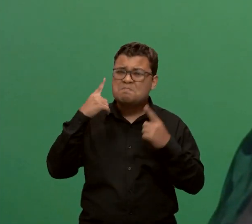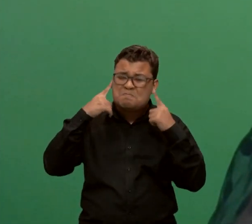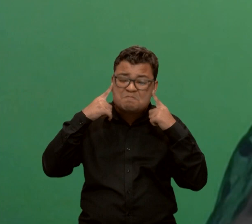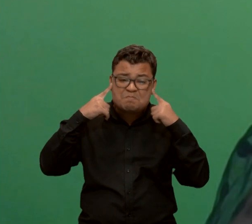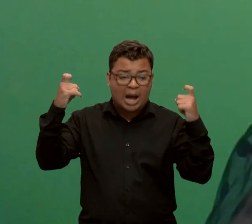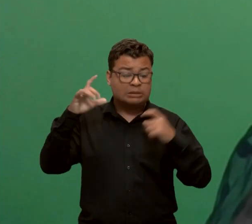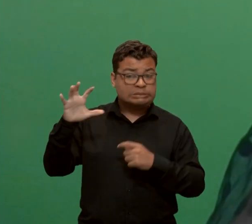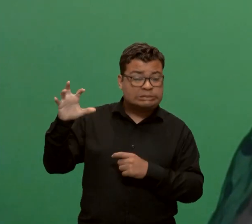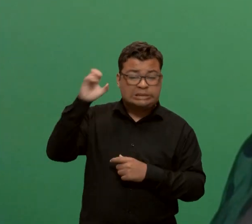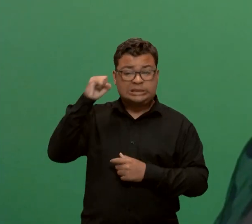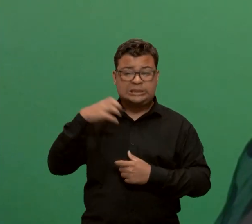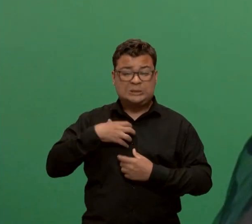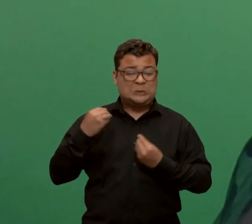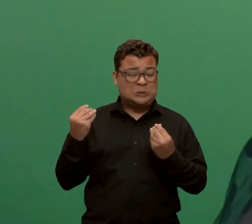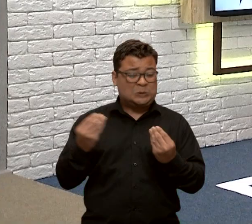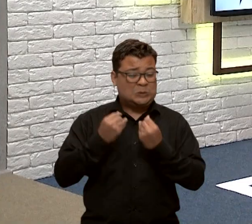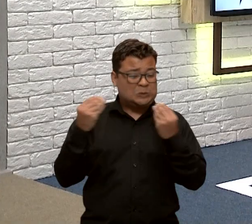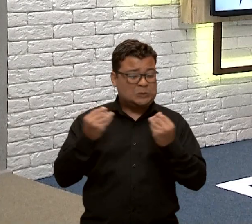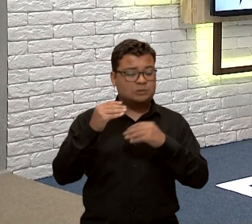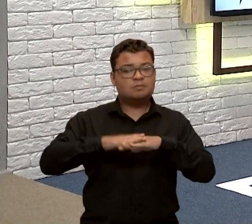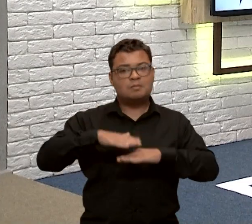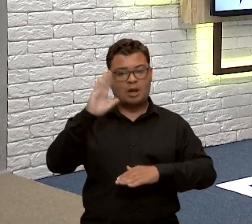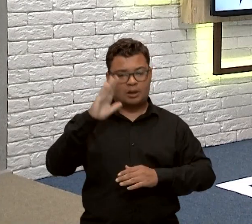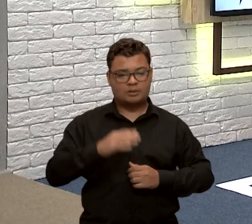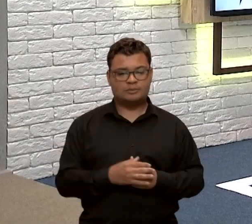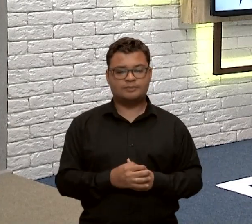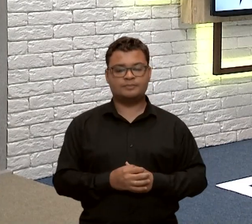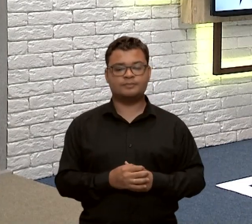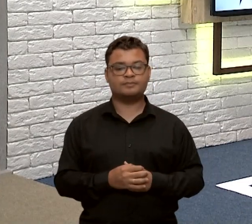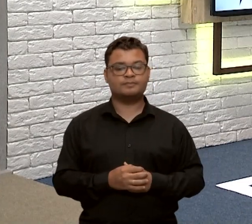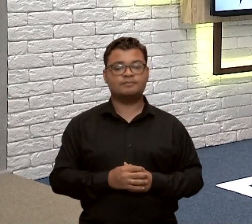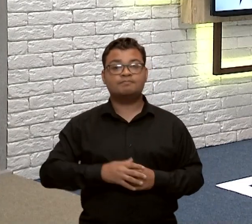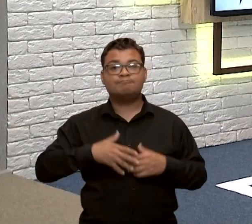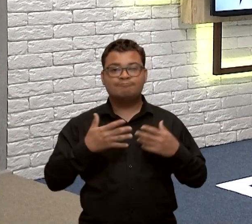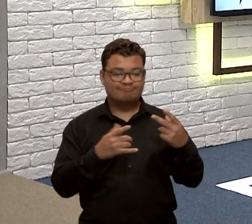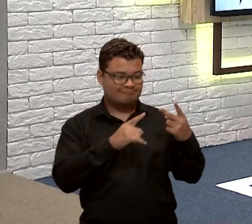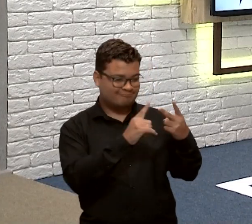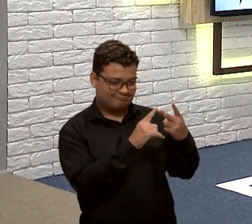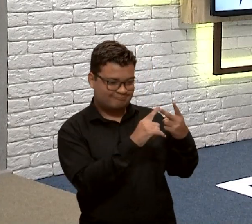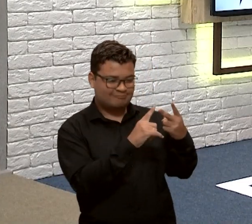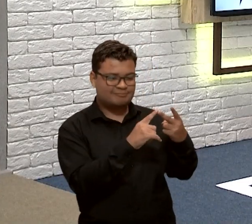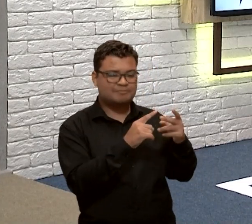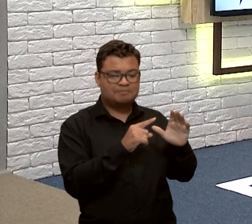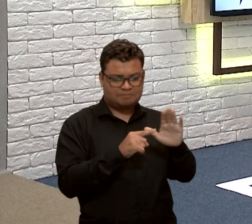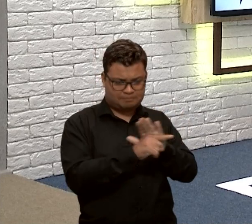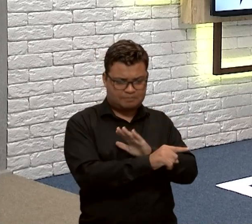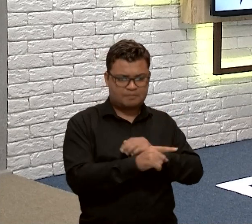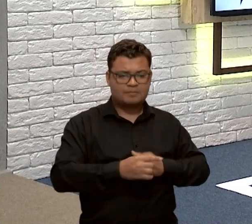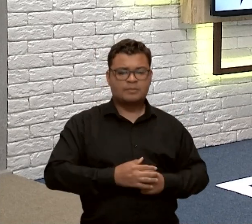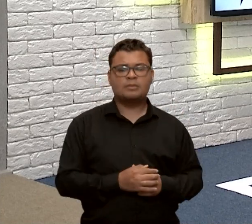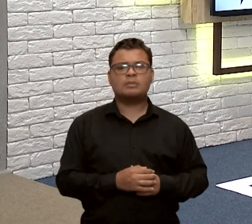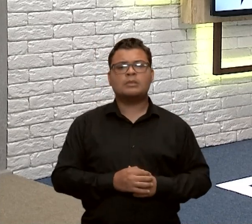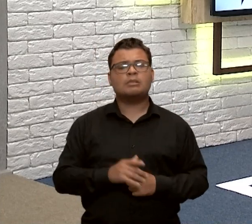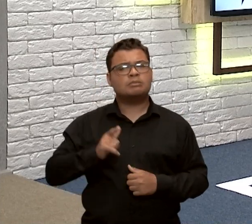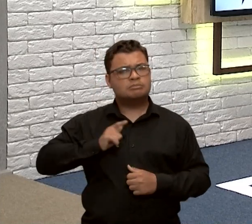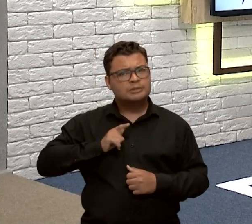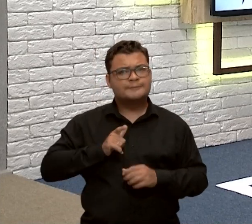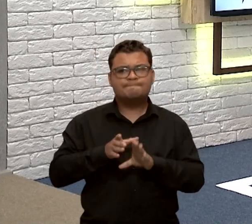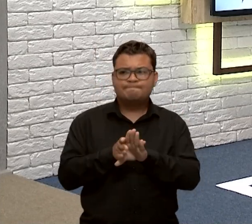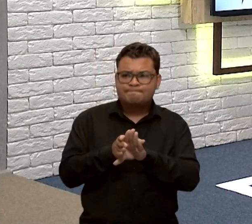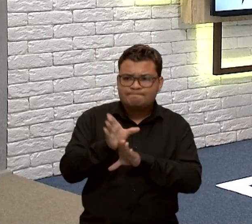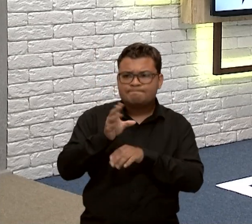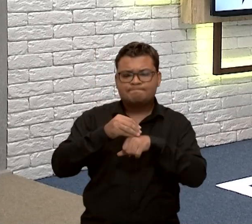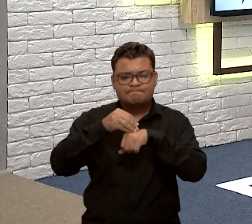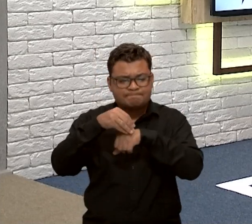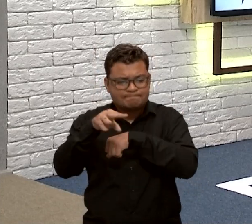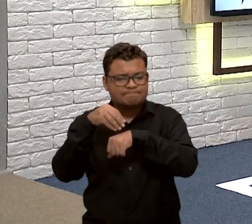mais estridentes. Bom, Nícia, voltando para você, quais as orientações que a gente pode dar? A gente falou de algumas no